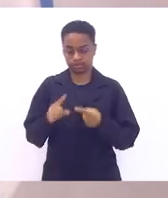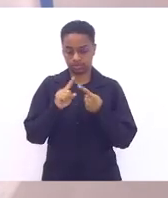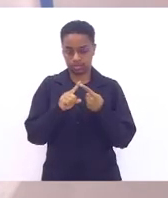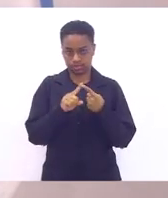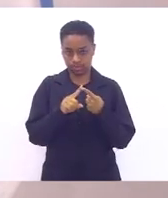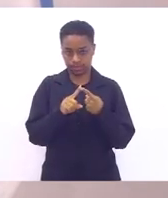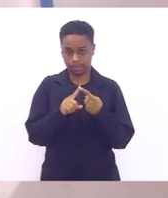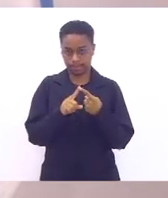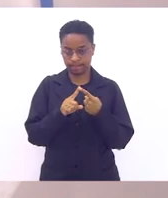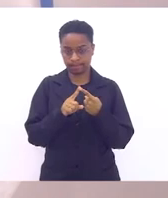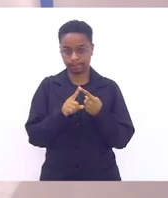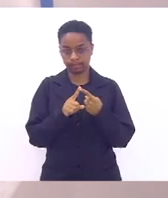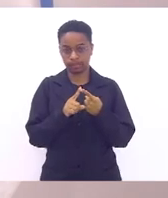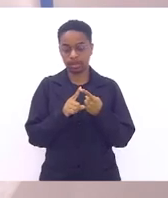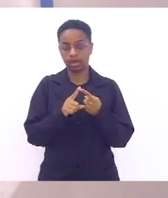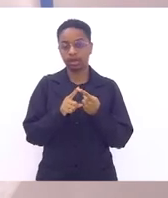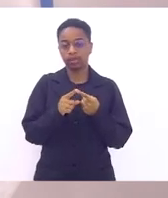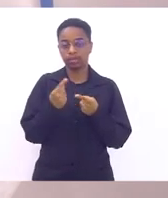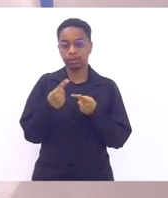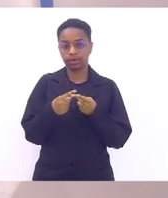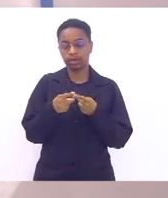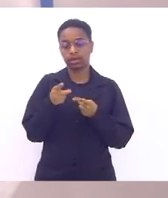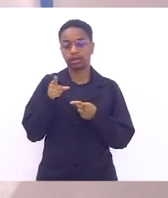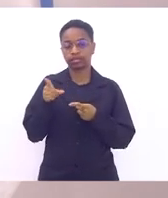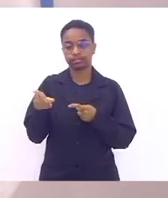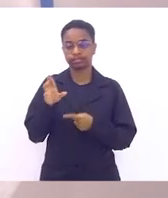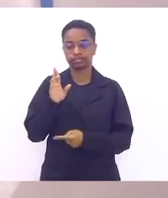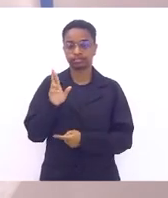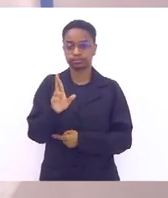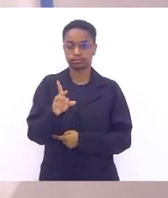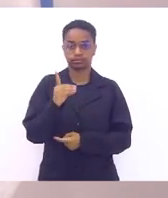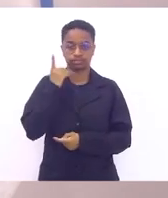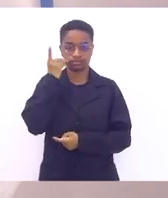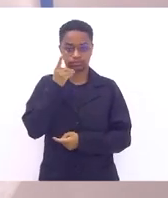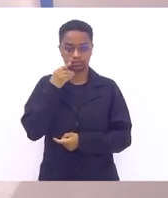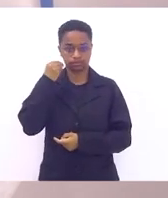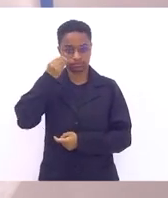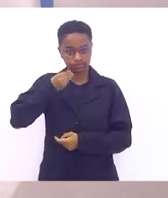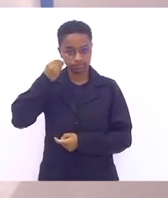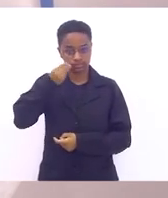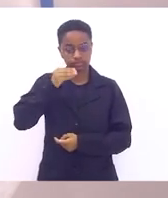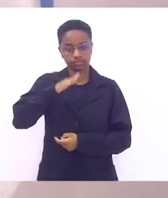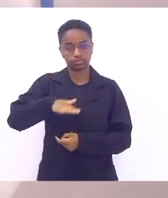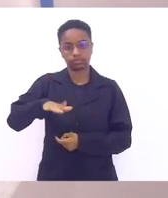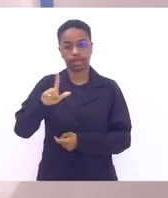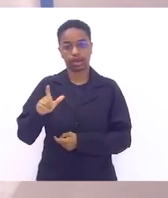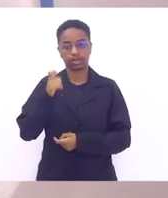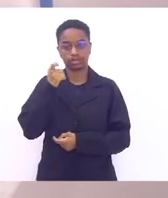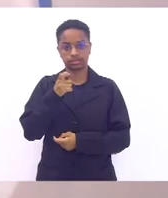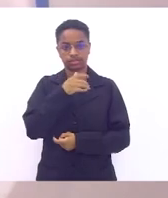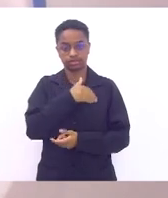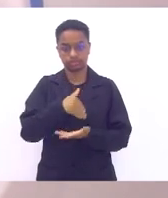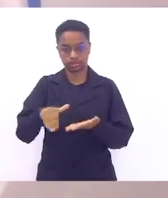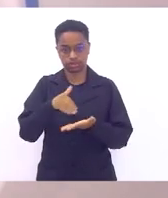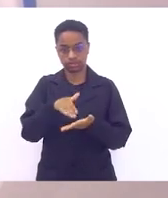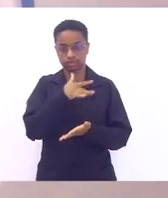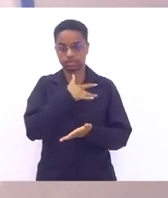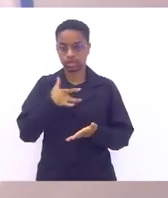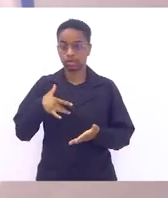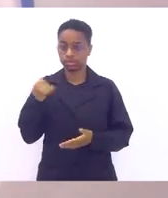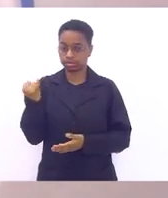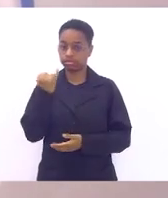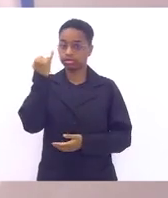que aquilo que representa o deputado Tande como parlamentar e sua experiência como secretário de Saúde vai